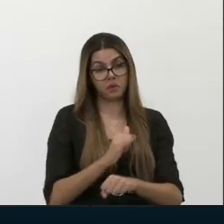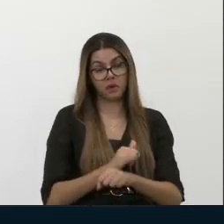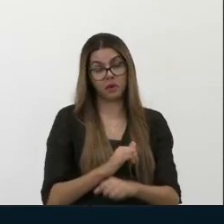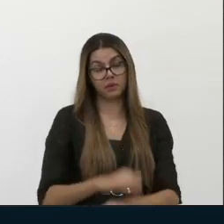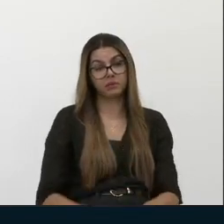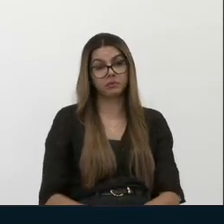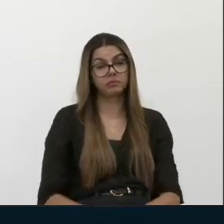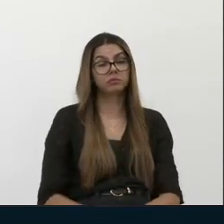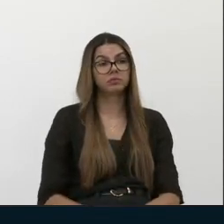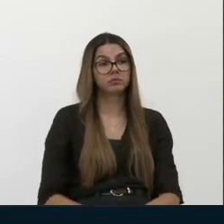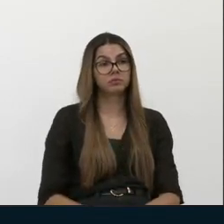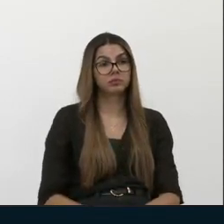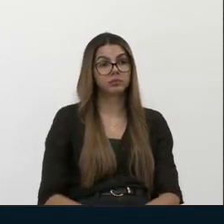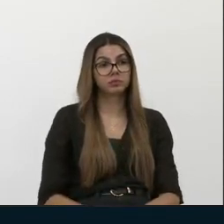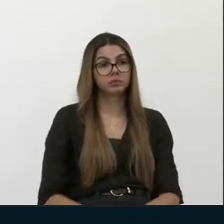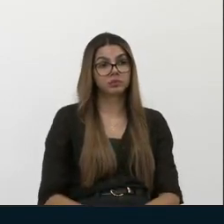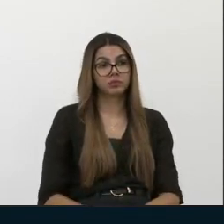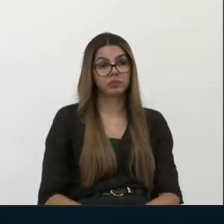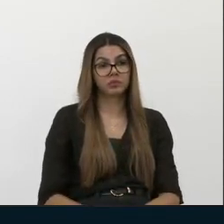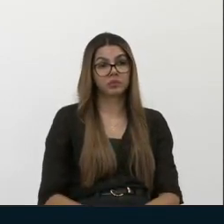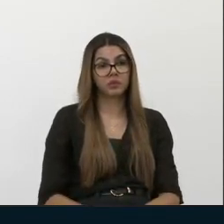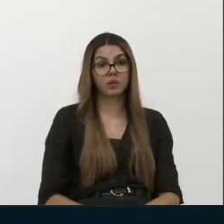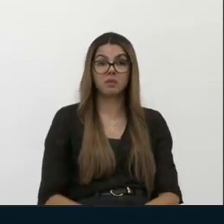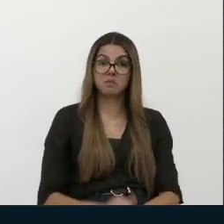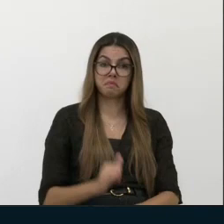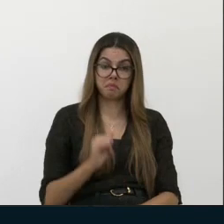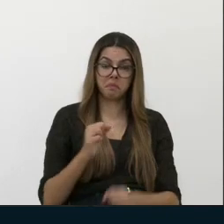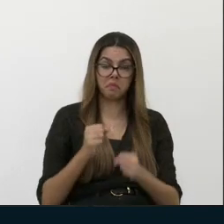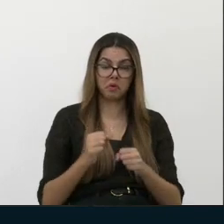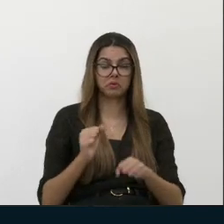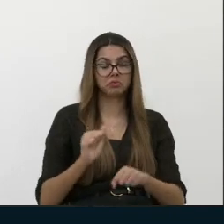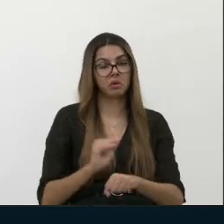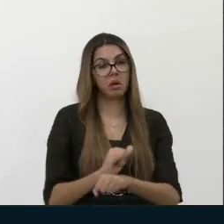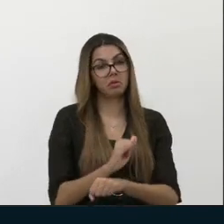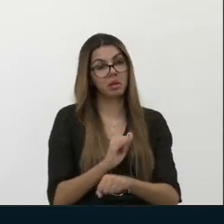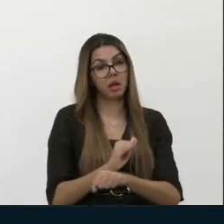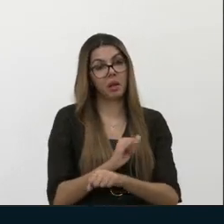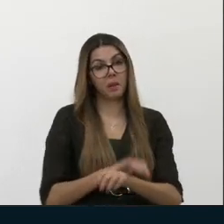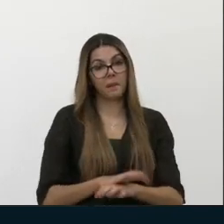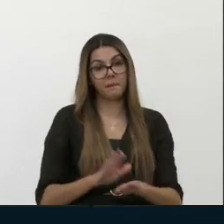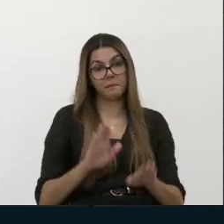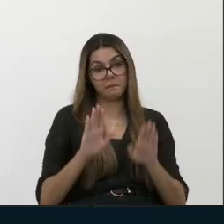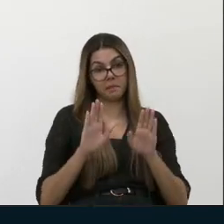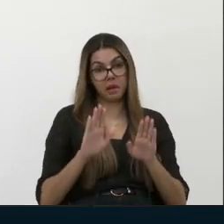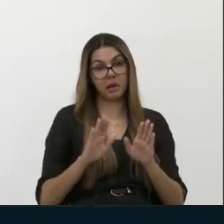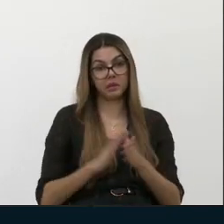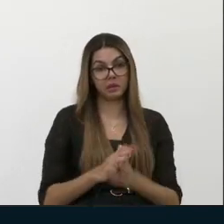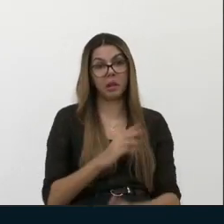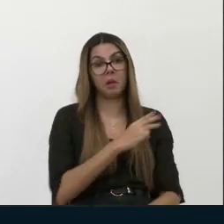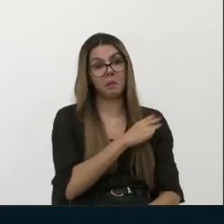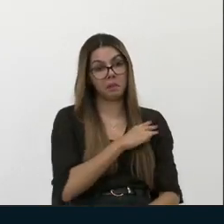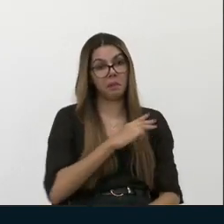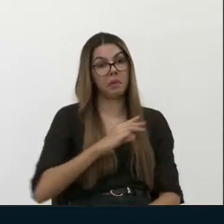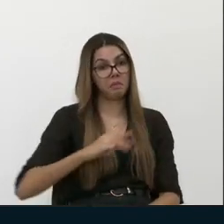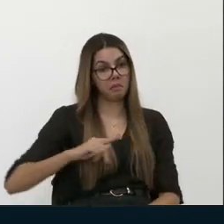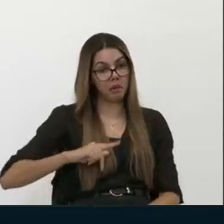a senhora não vai, pode até não vir. Mas no Ministério Público a senhora vai ter que